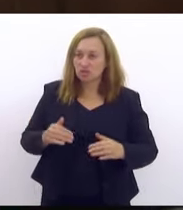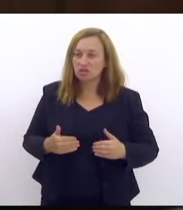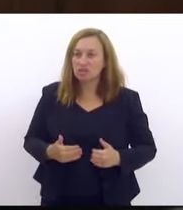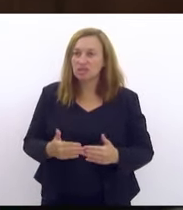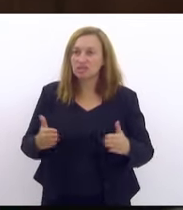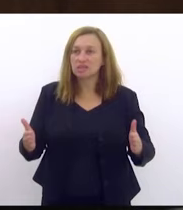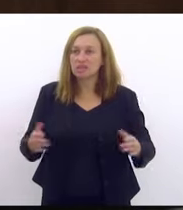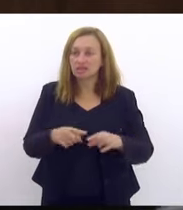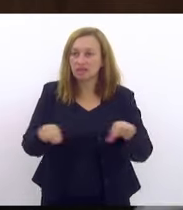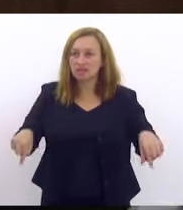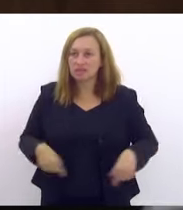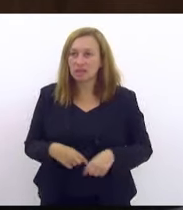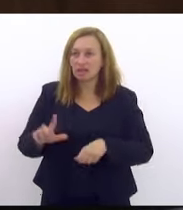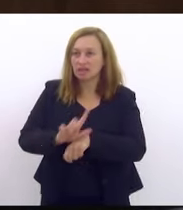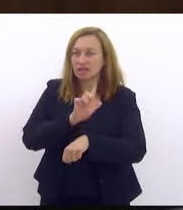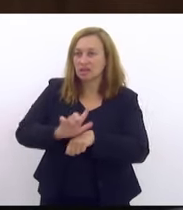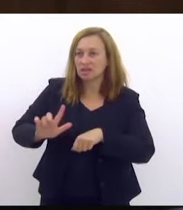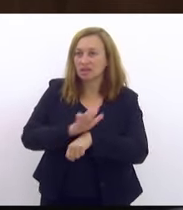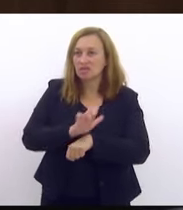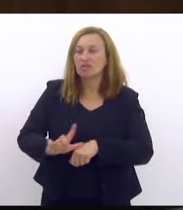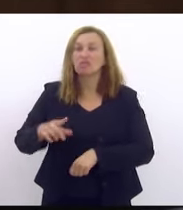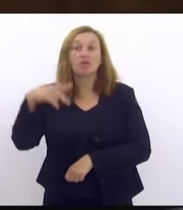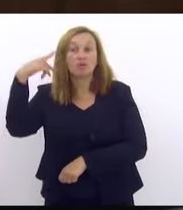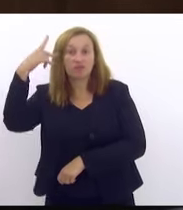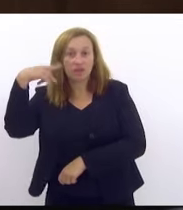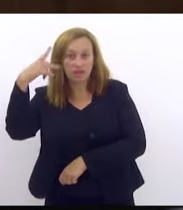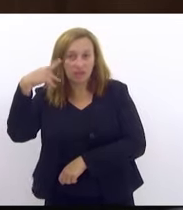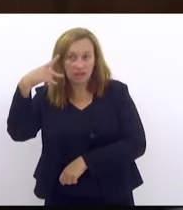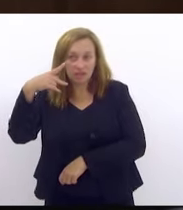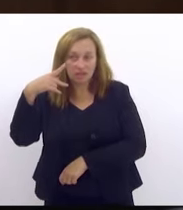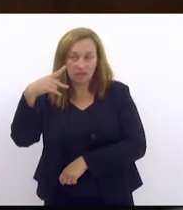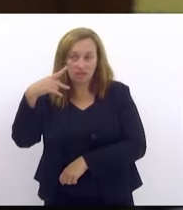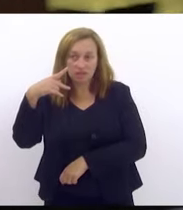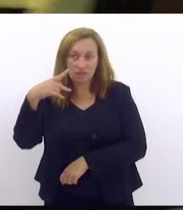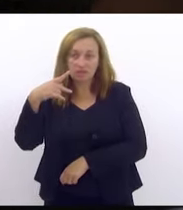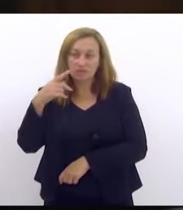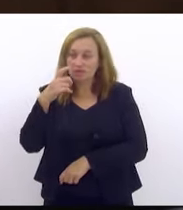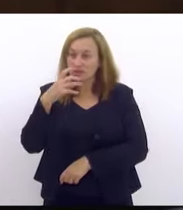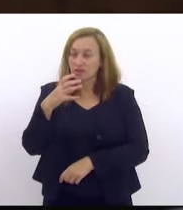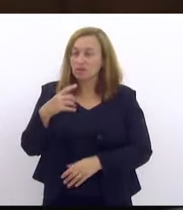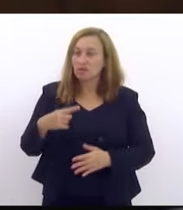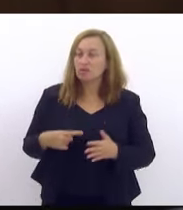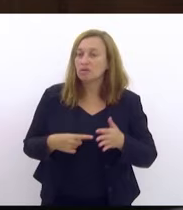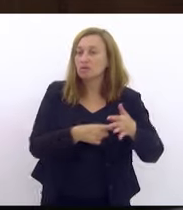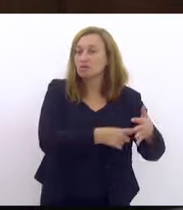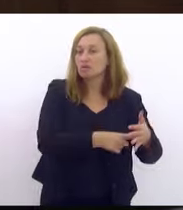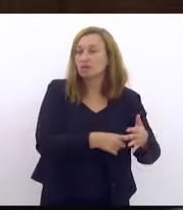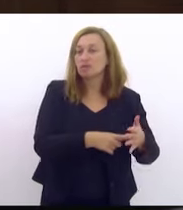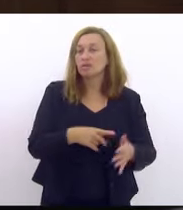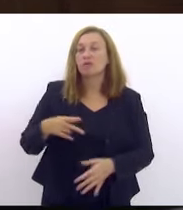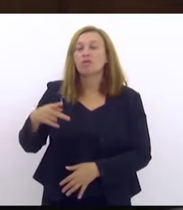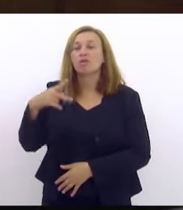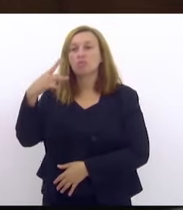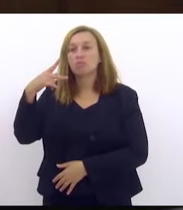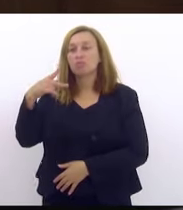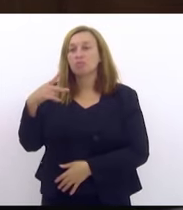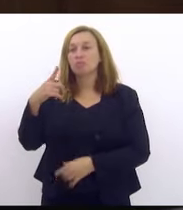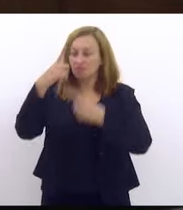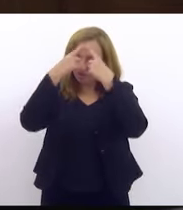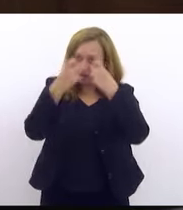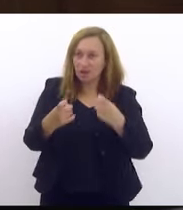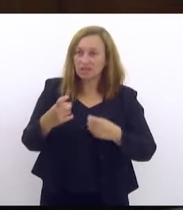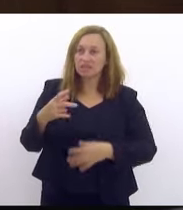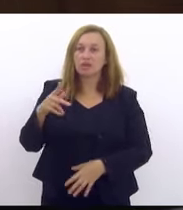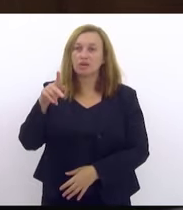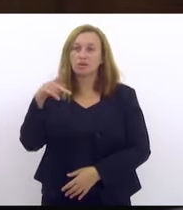sala Lilás, foi exatamente uma vereadora que foi denunciar a violência política de gênero. Então, é uma